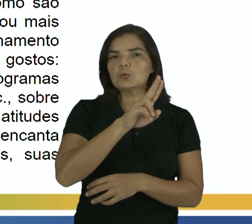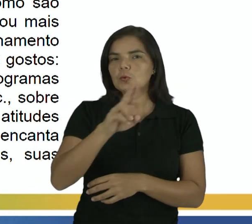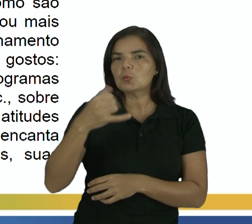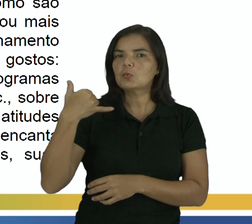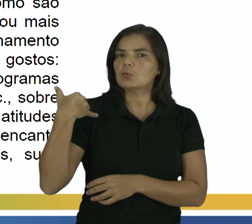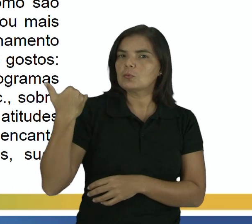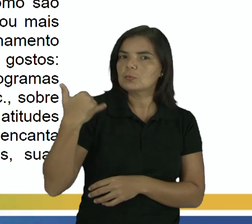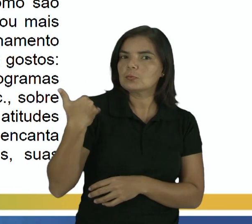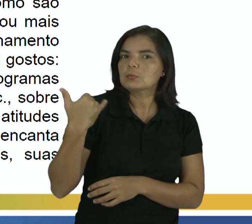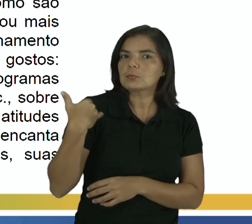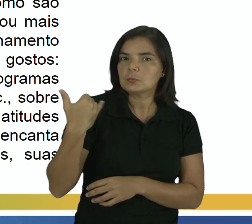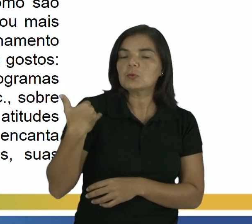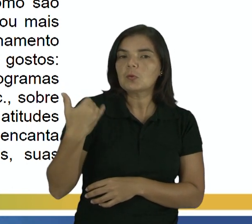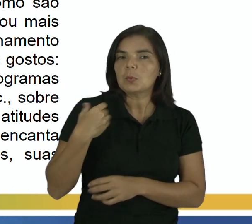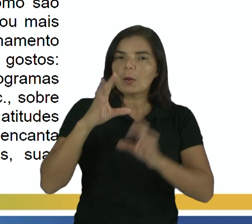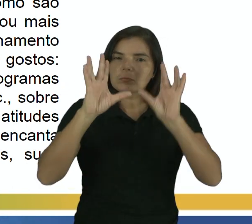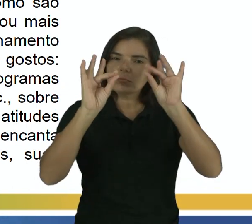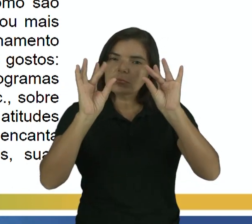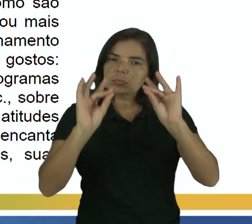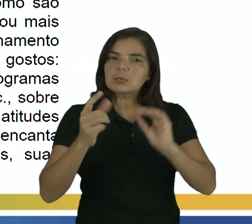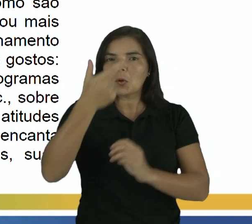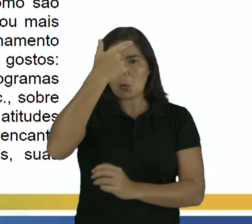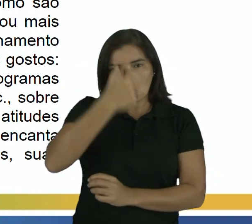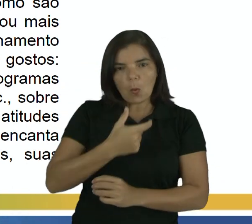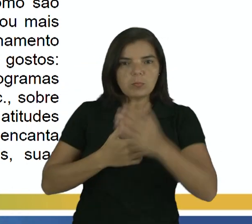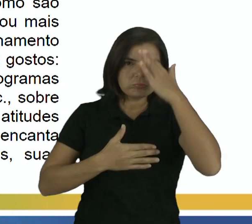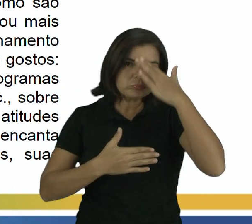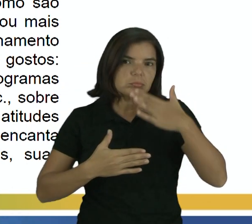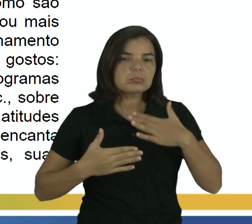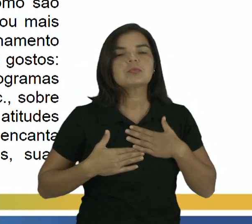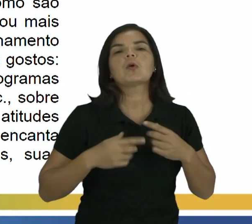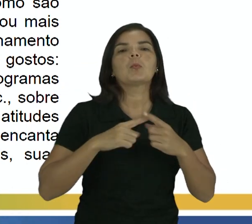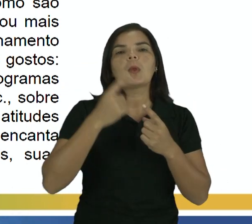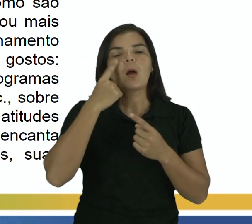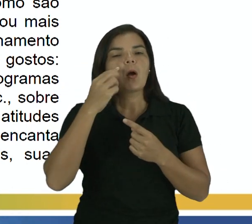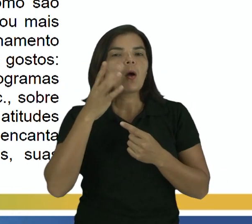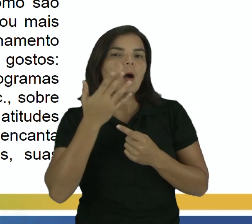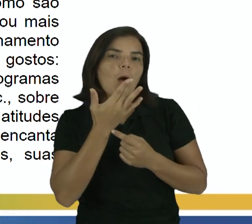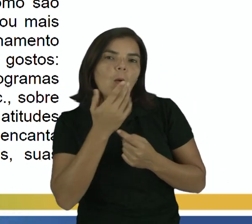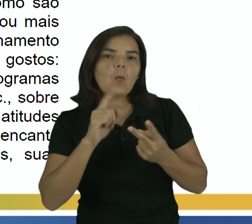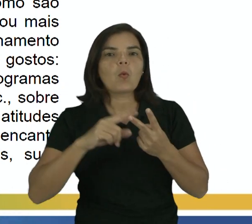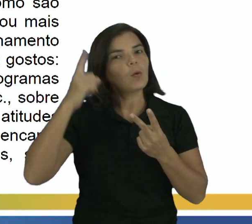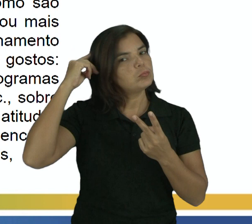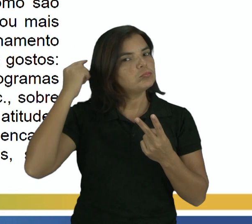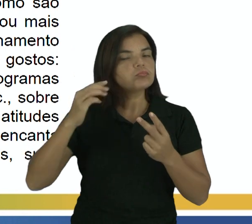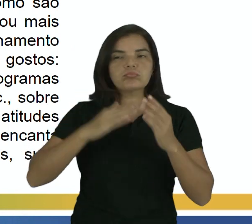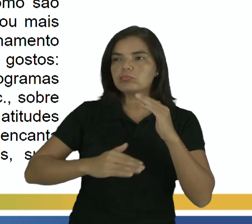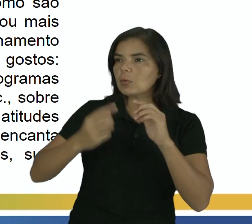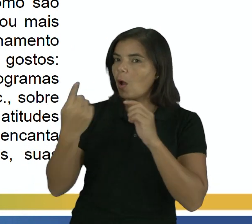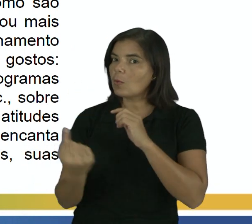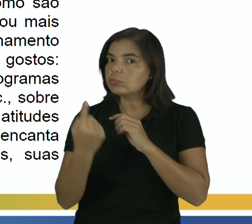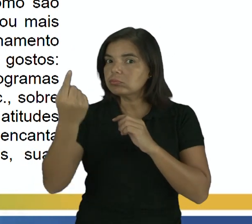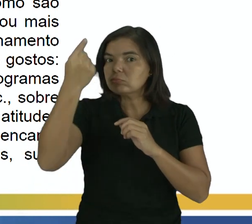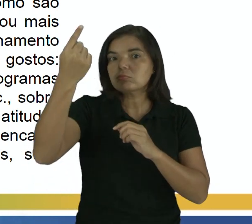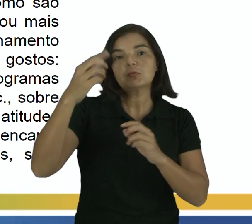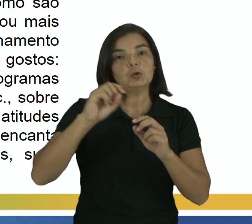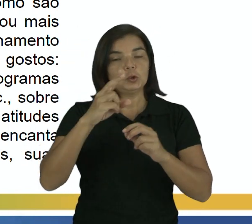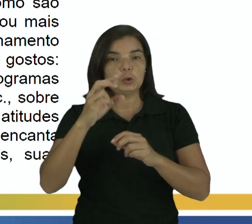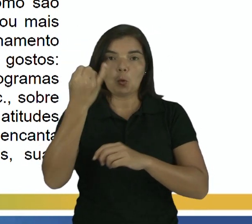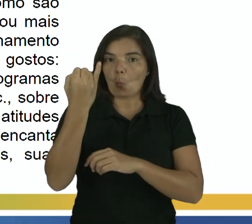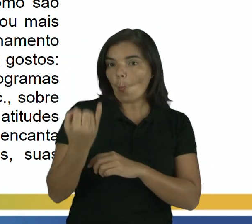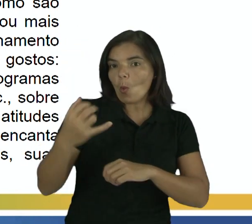sua idade, descrevendo como você é fisicamente. Cor dos olhos, do cabelo, sua altura, seu peso, seus